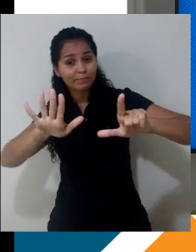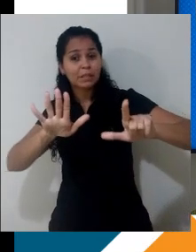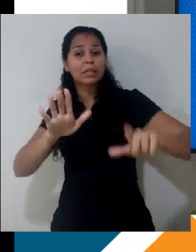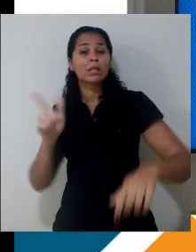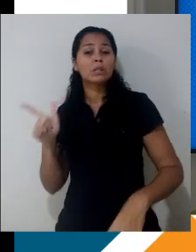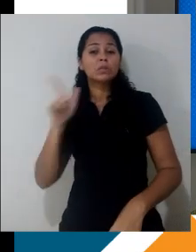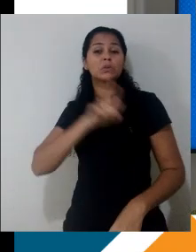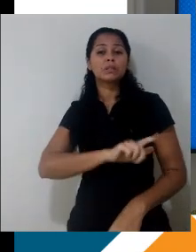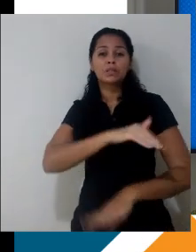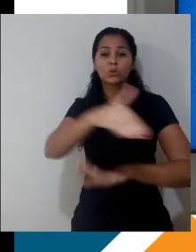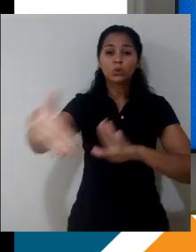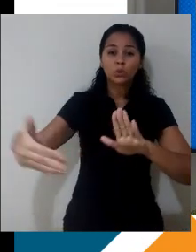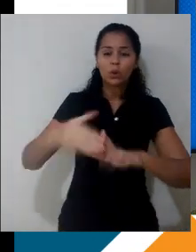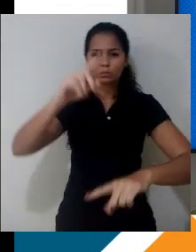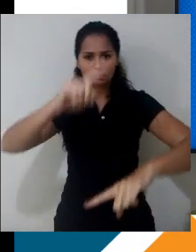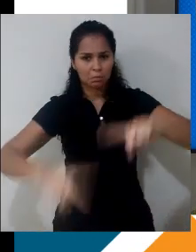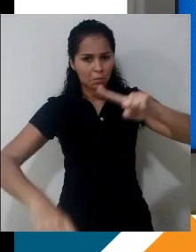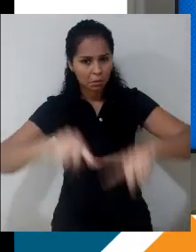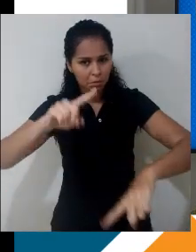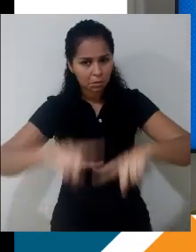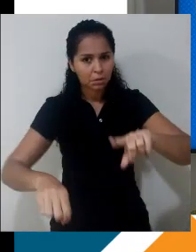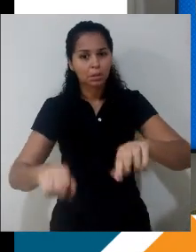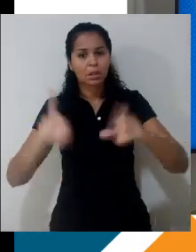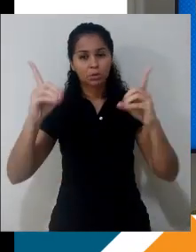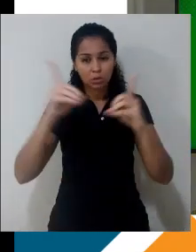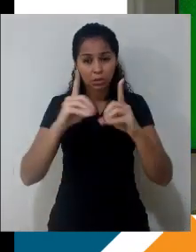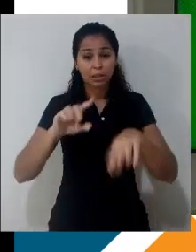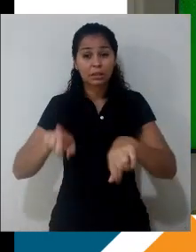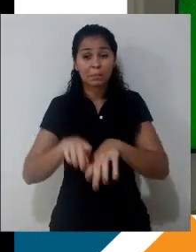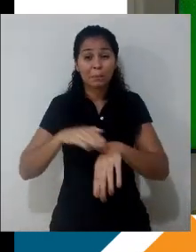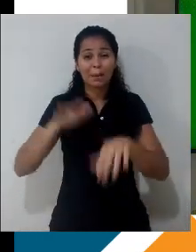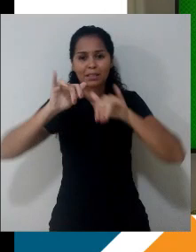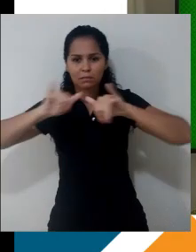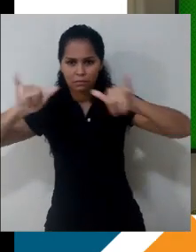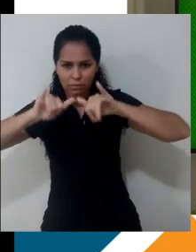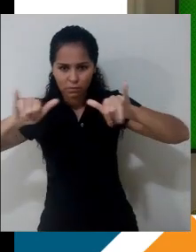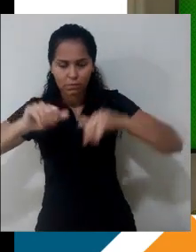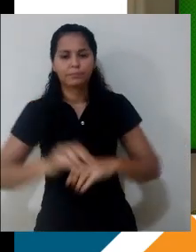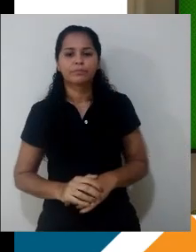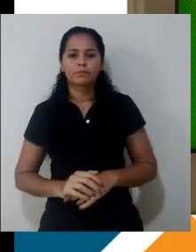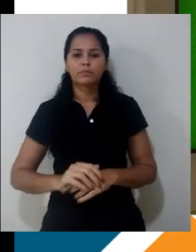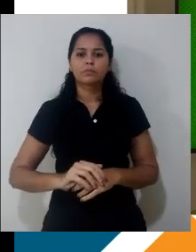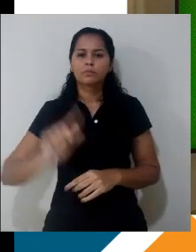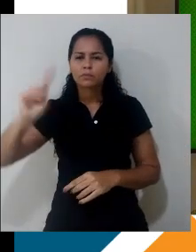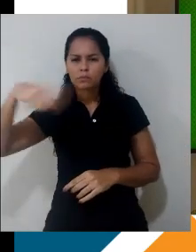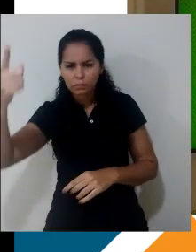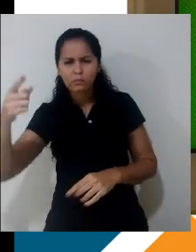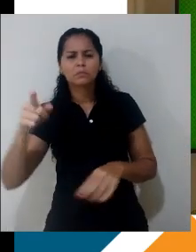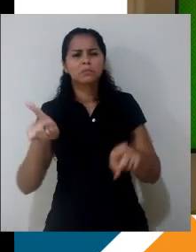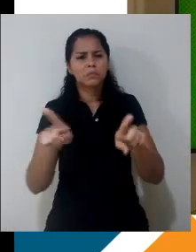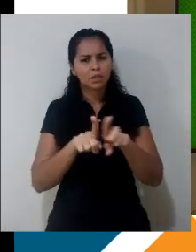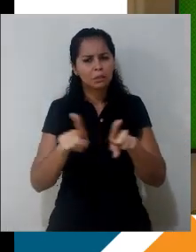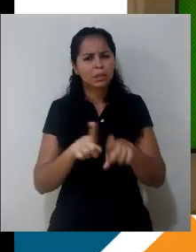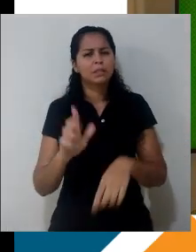falar em termos de material didático e muitas outras informações, tá? Uma outra possibilidade também é, caso vocês já saibam o